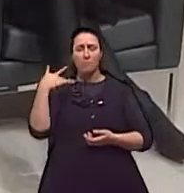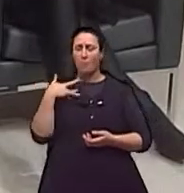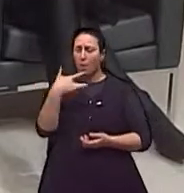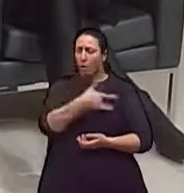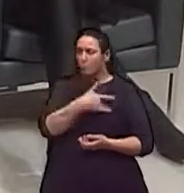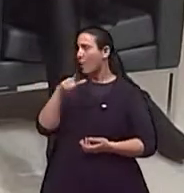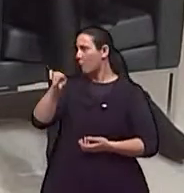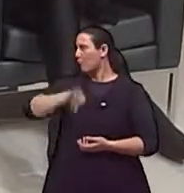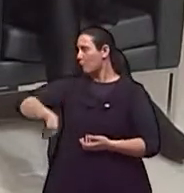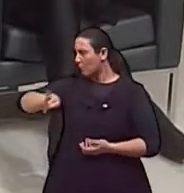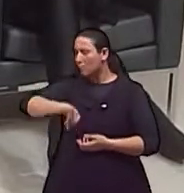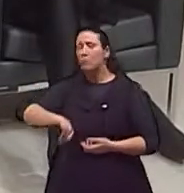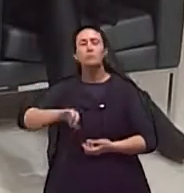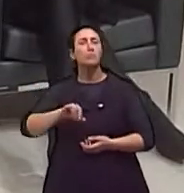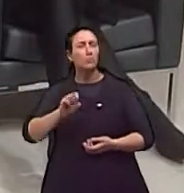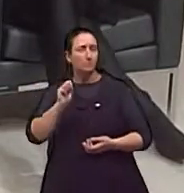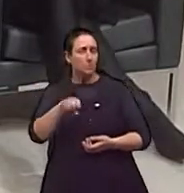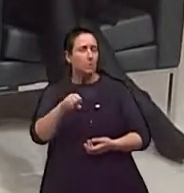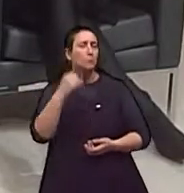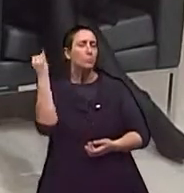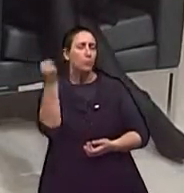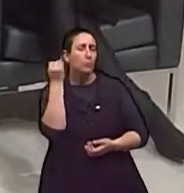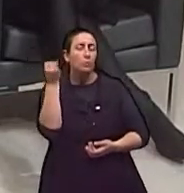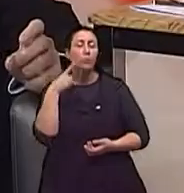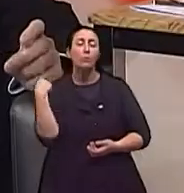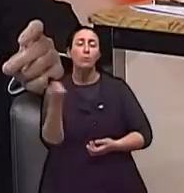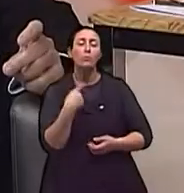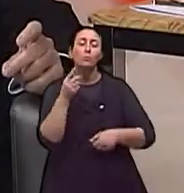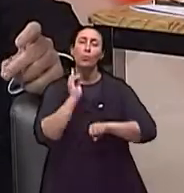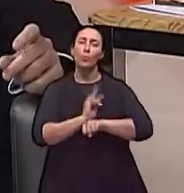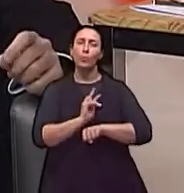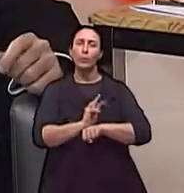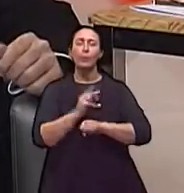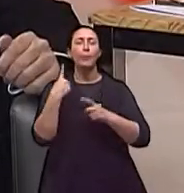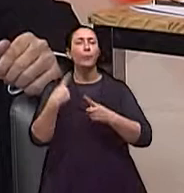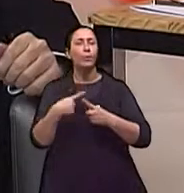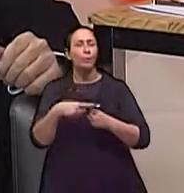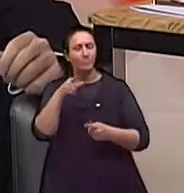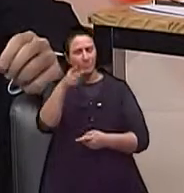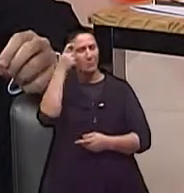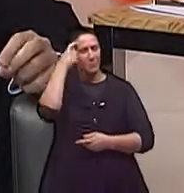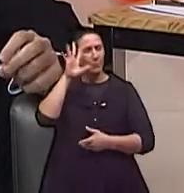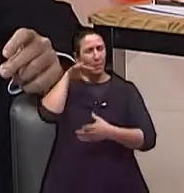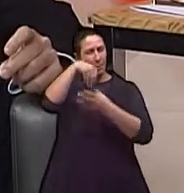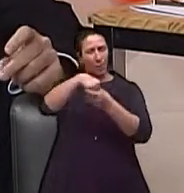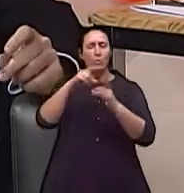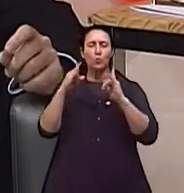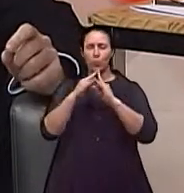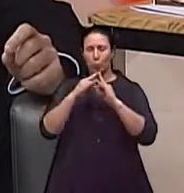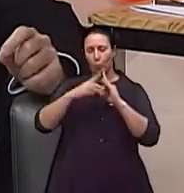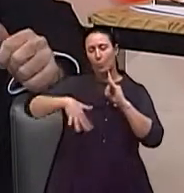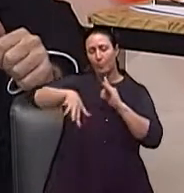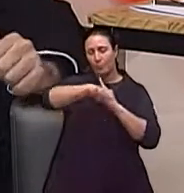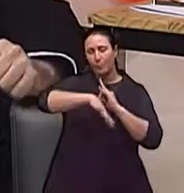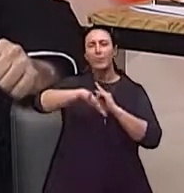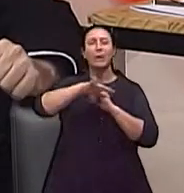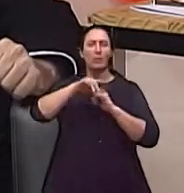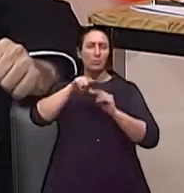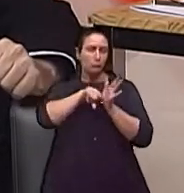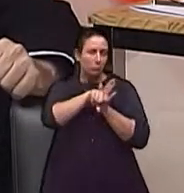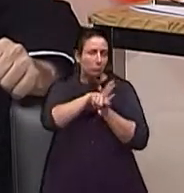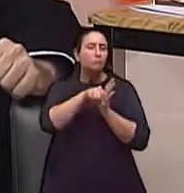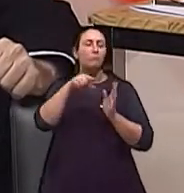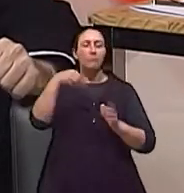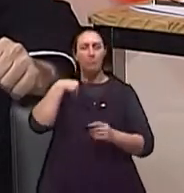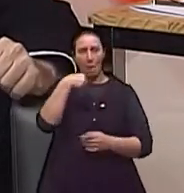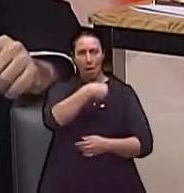né Doutor fundamental que a gente cuide disso e por exemplo lá no instituto de geriatria gerontologia uma iniciativa